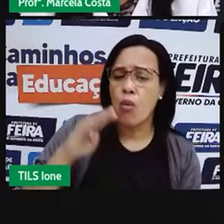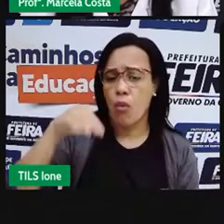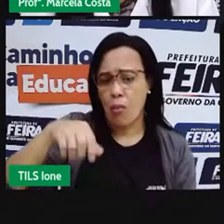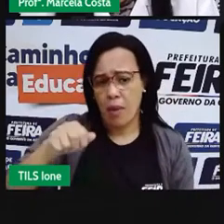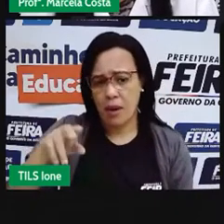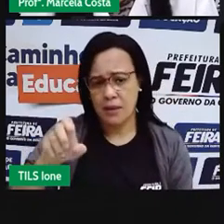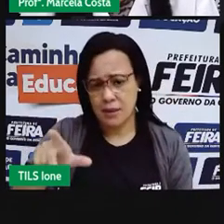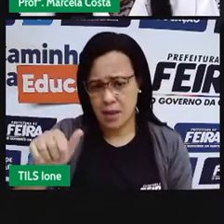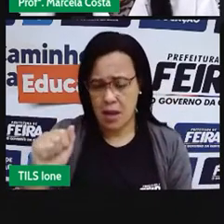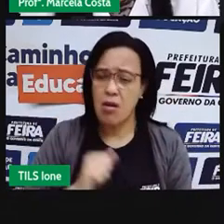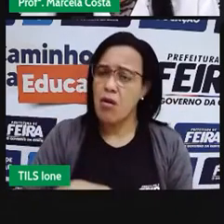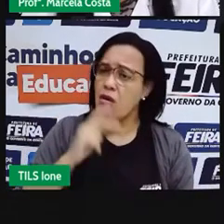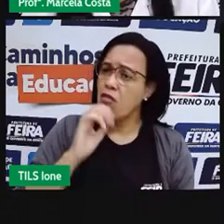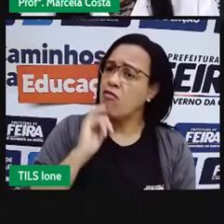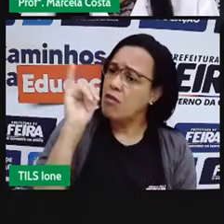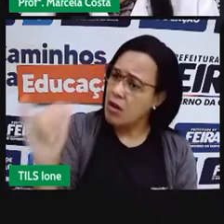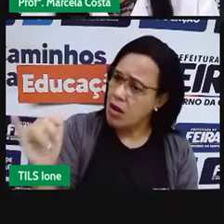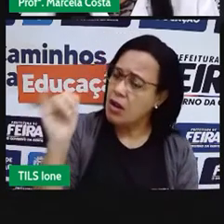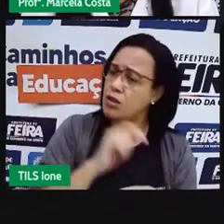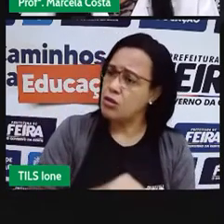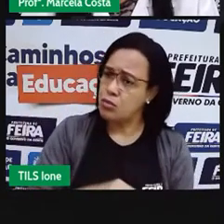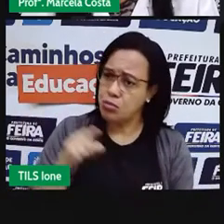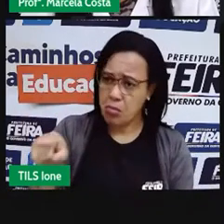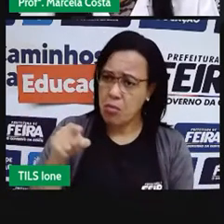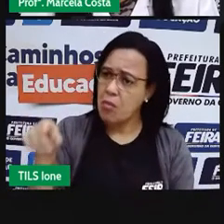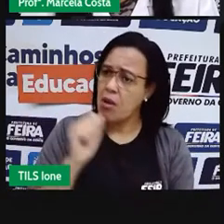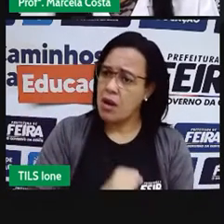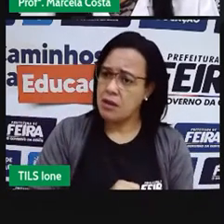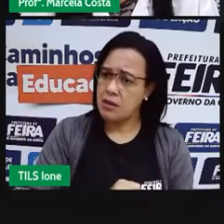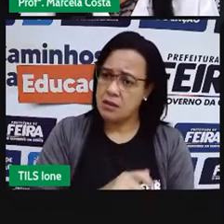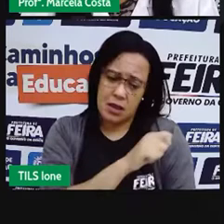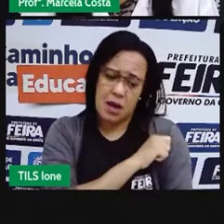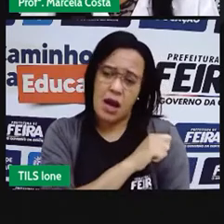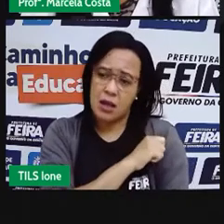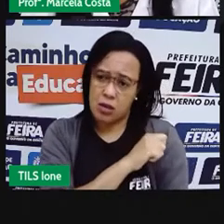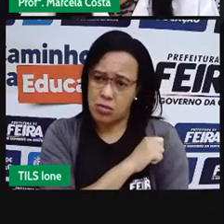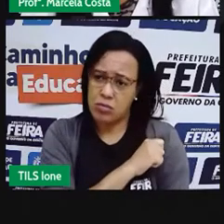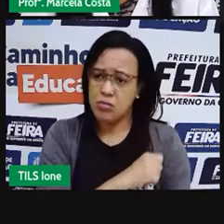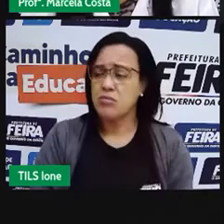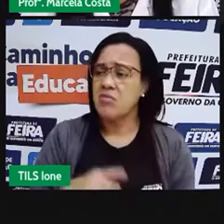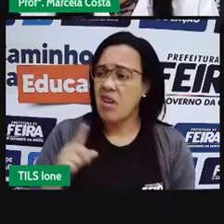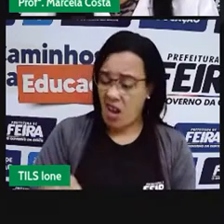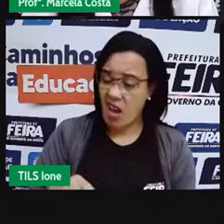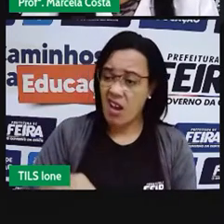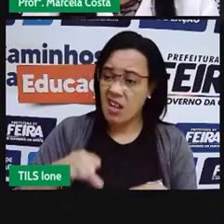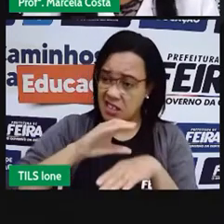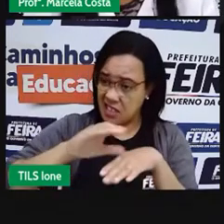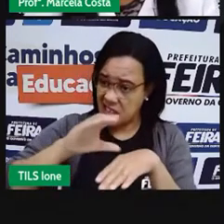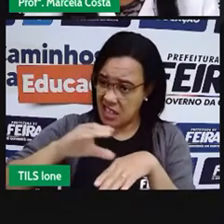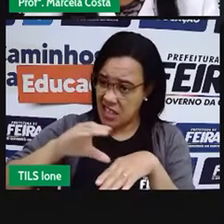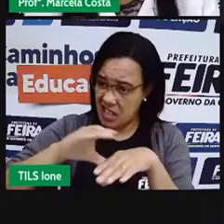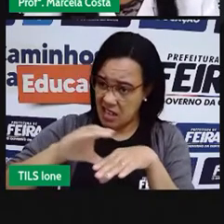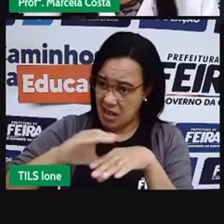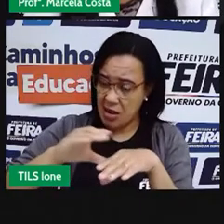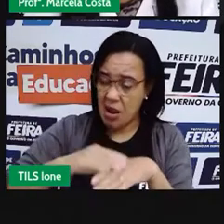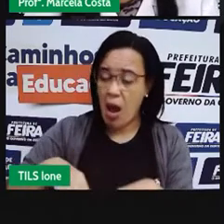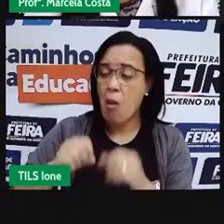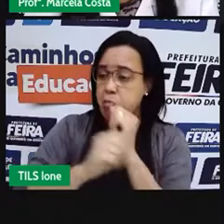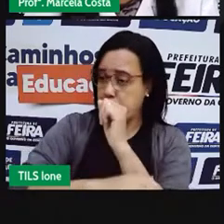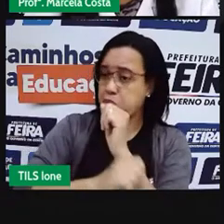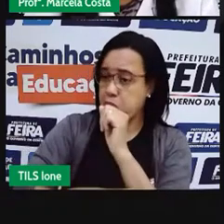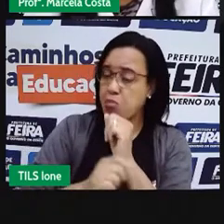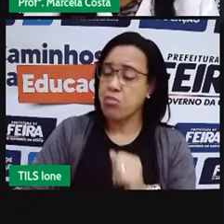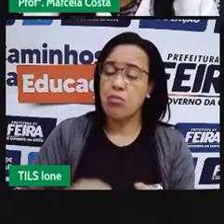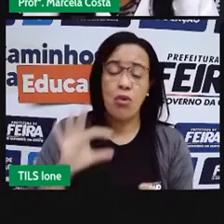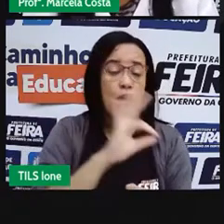meninas, para as meninas, que a Cinderela era uma peidona. As meninas todas falaram que isso